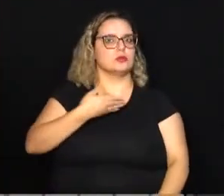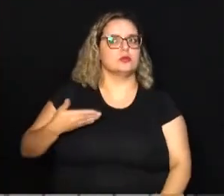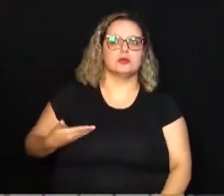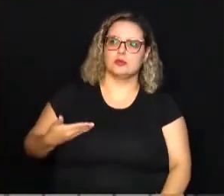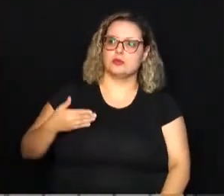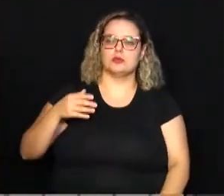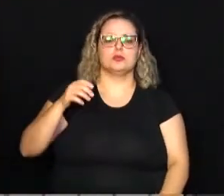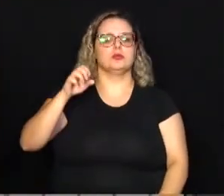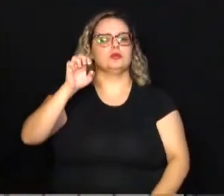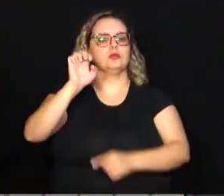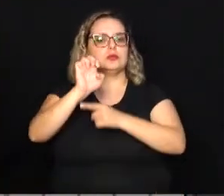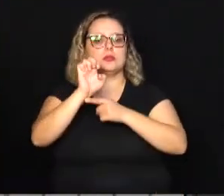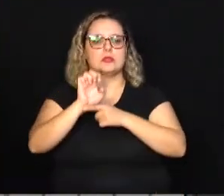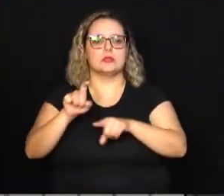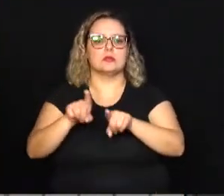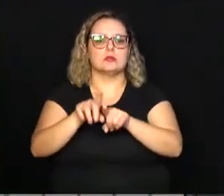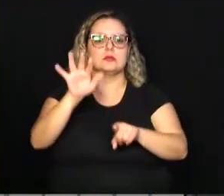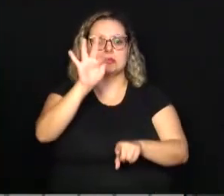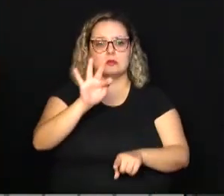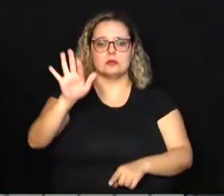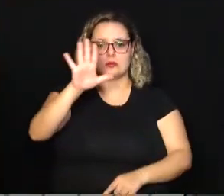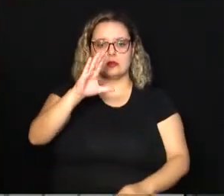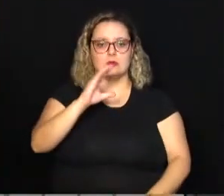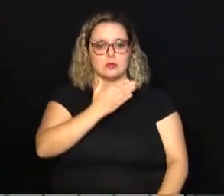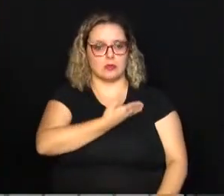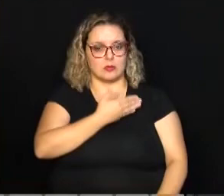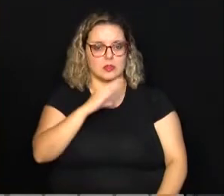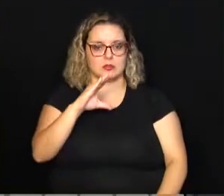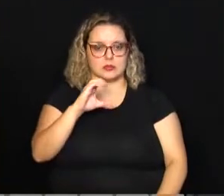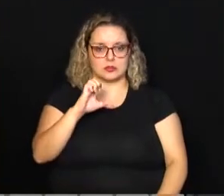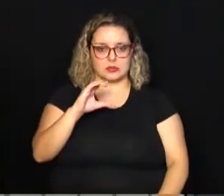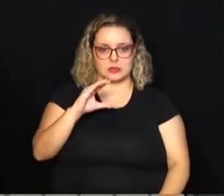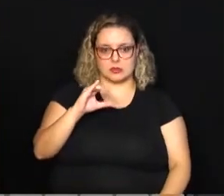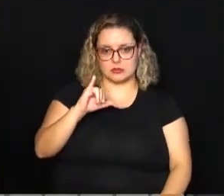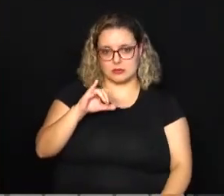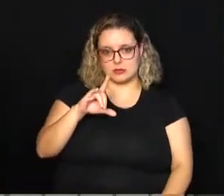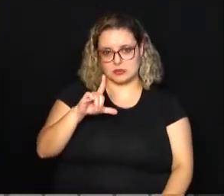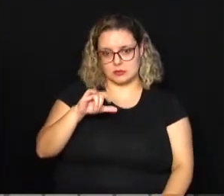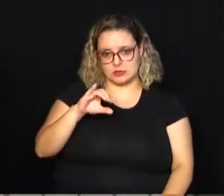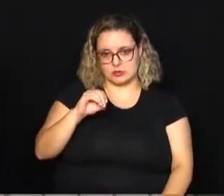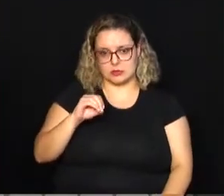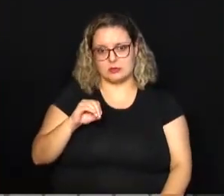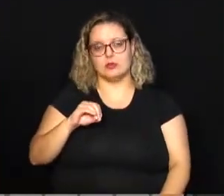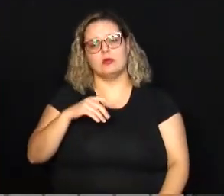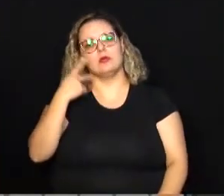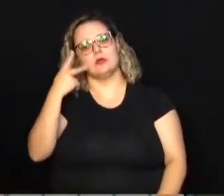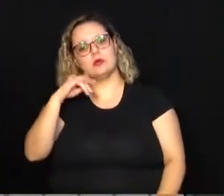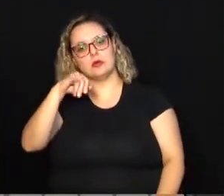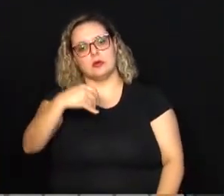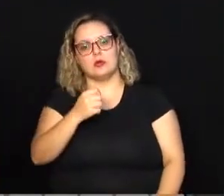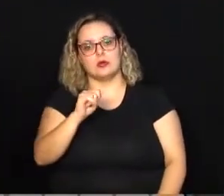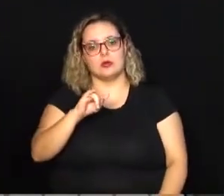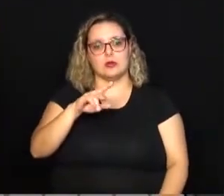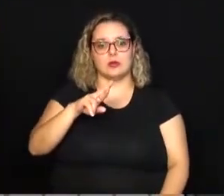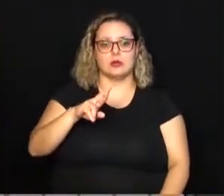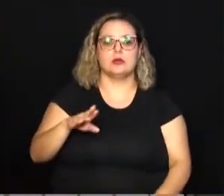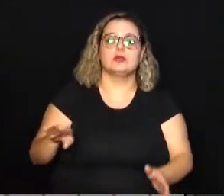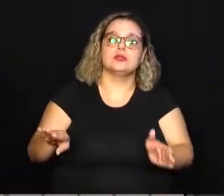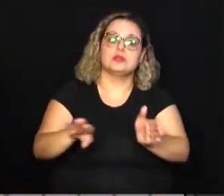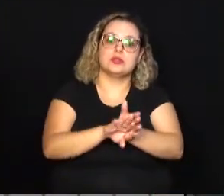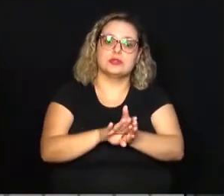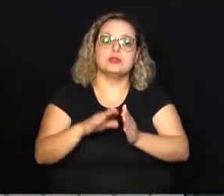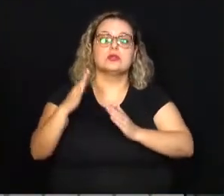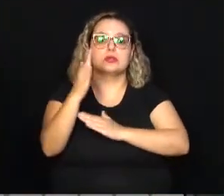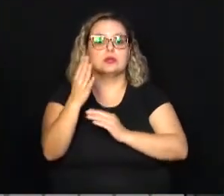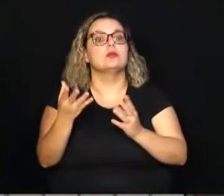federação, ao amigo também Cecílio Santos, o vereador Jair, um vereador que está chegando a casa agora, mas com muita